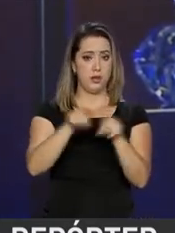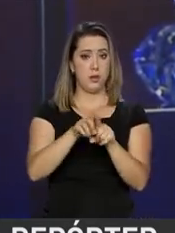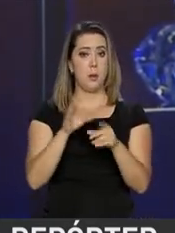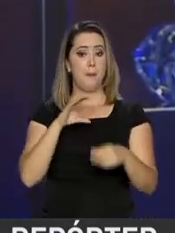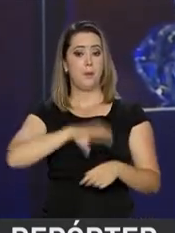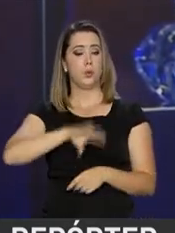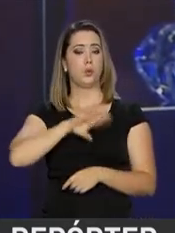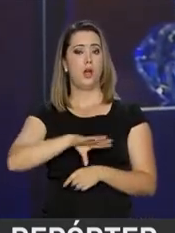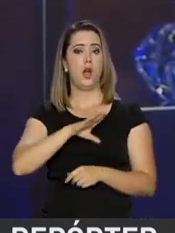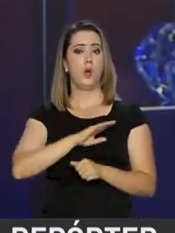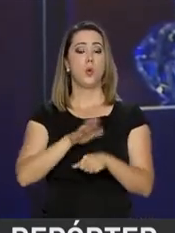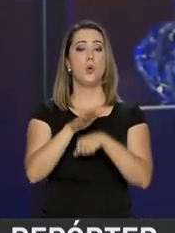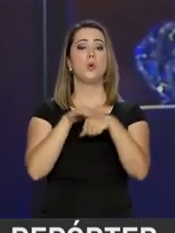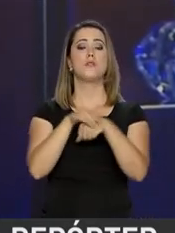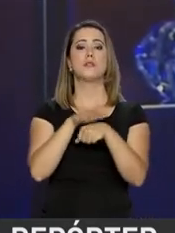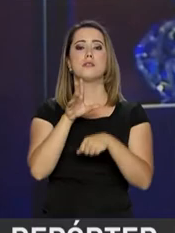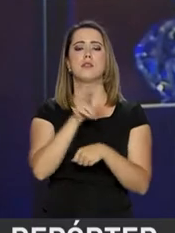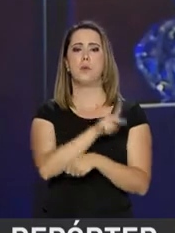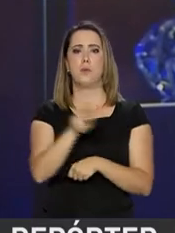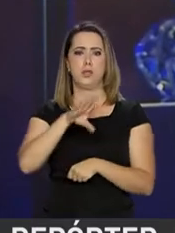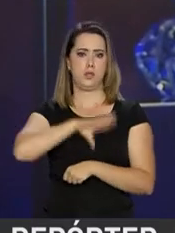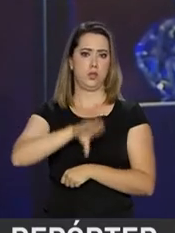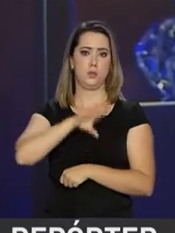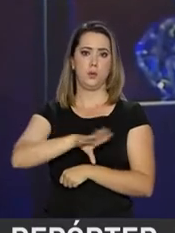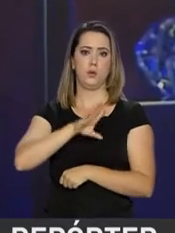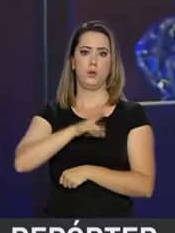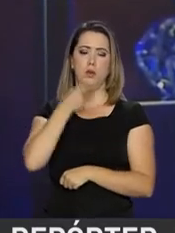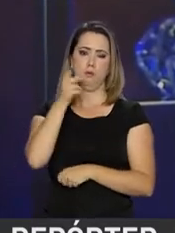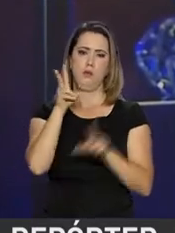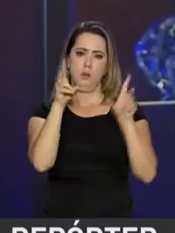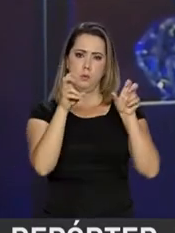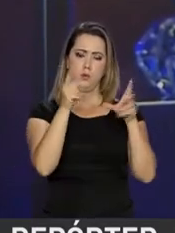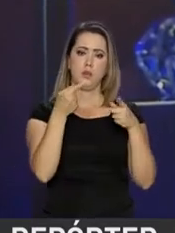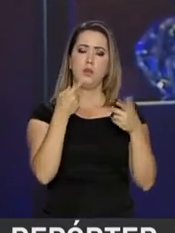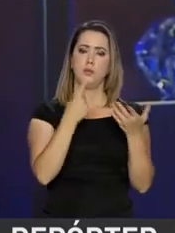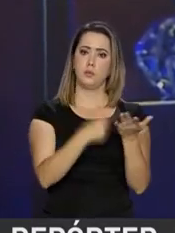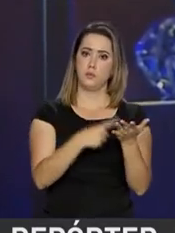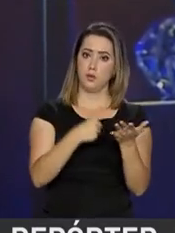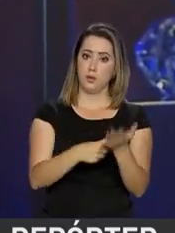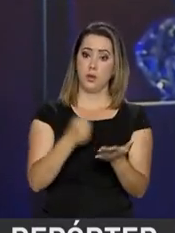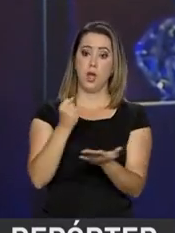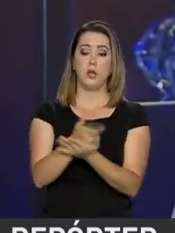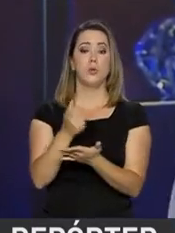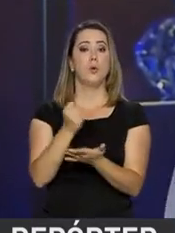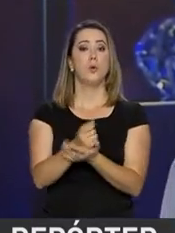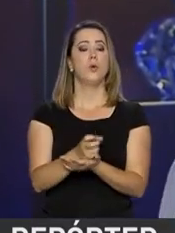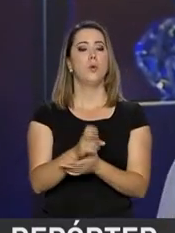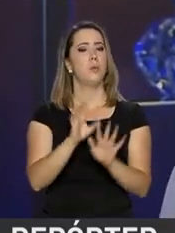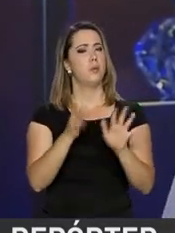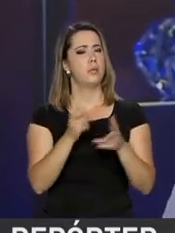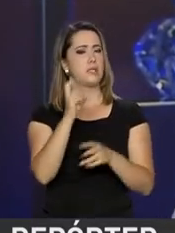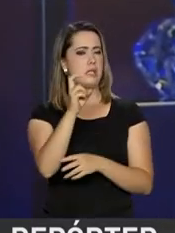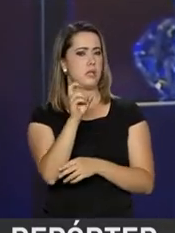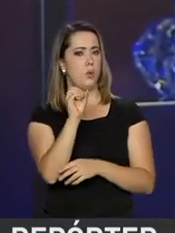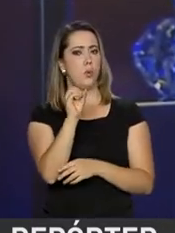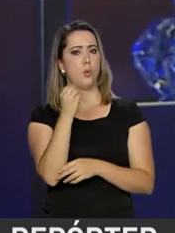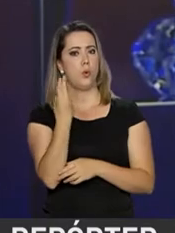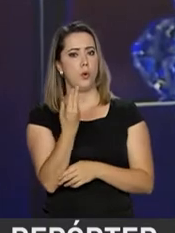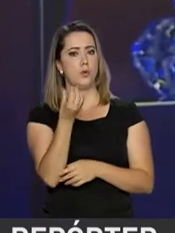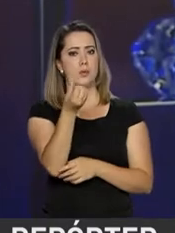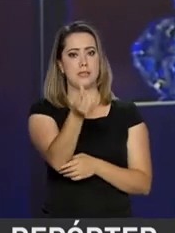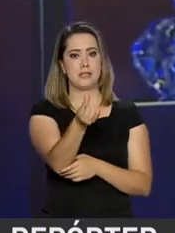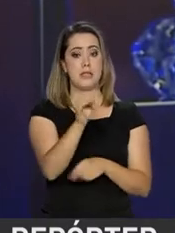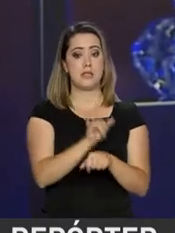confirmou as tratativas que já vinham sendo feitas ao longo do tempo para a compra de cinco ou talvez seis aeronaves